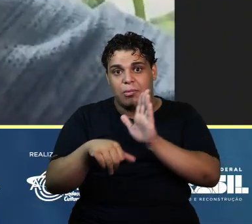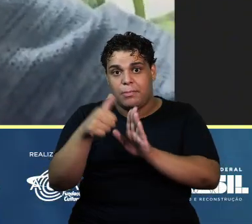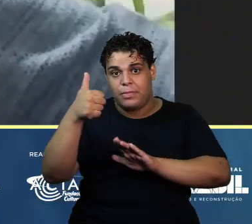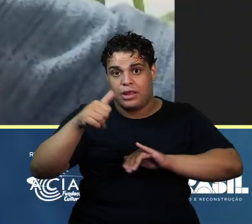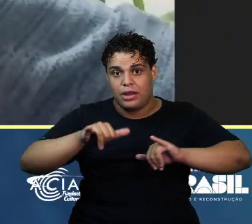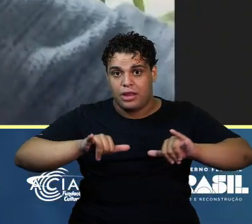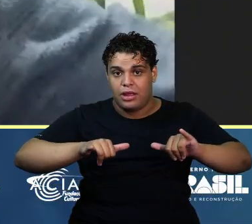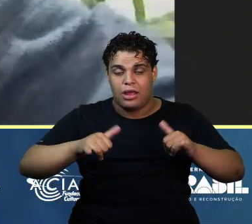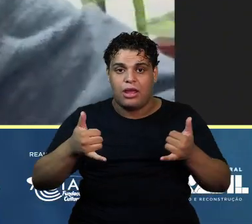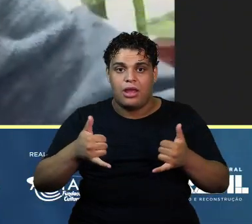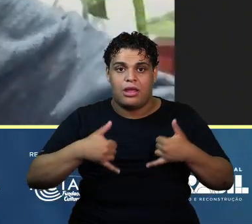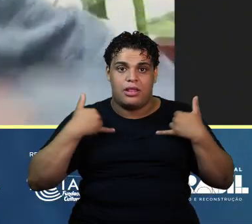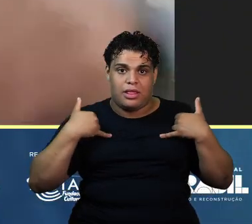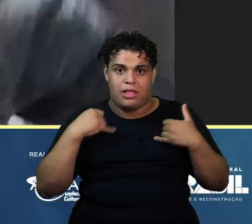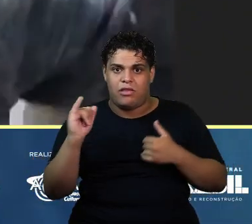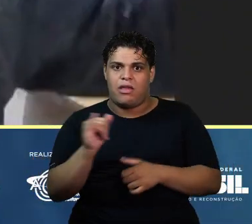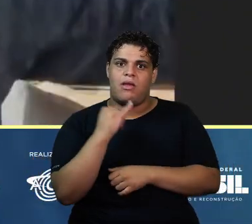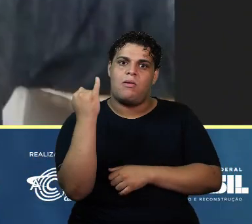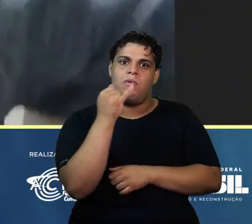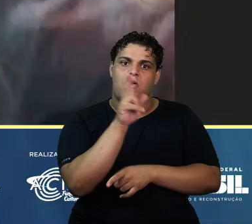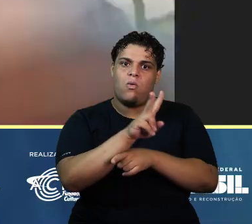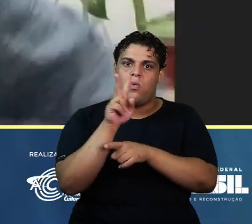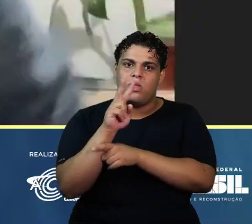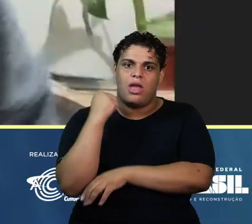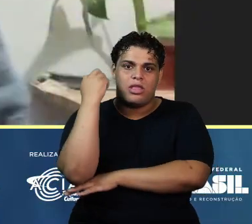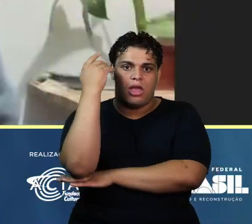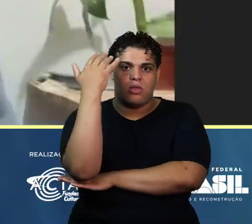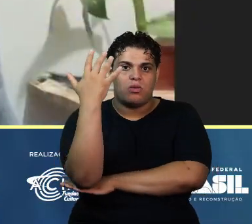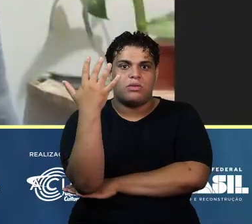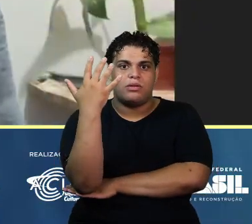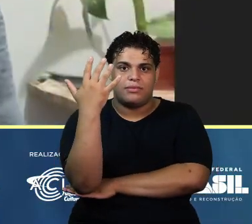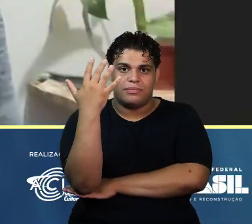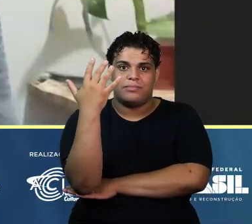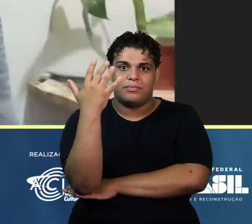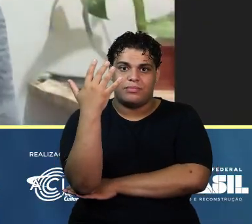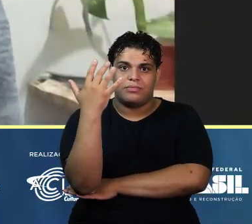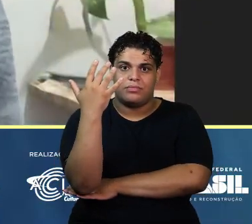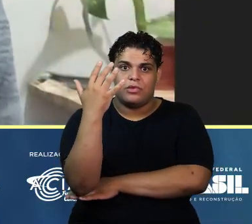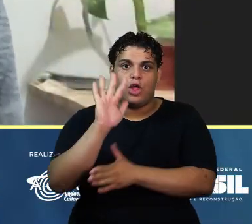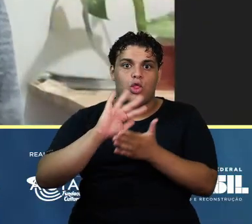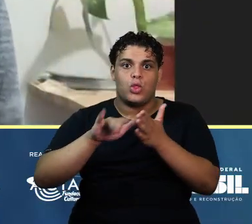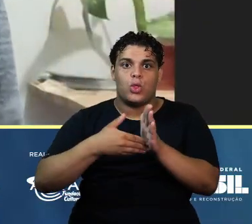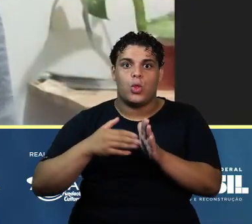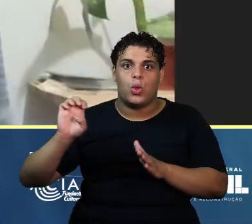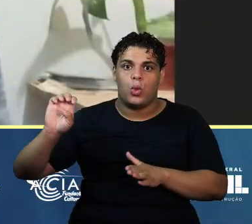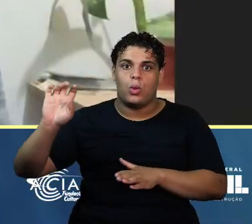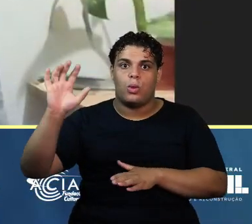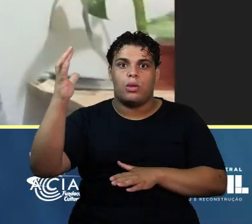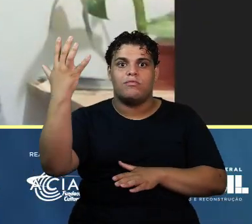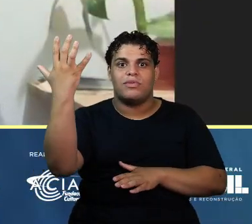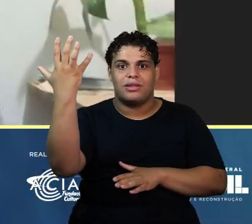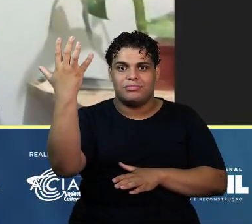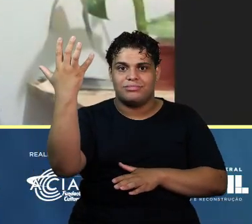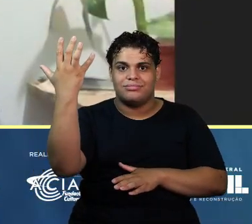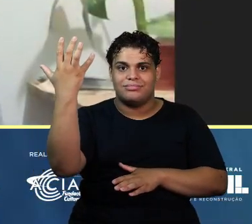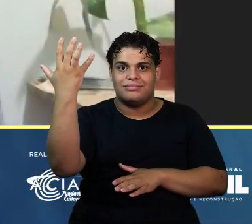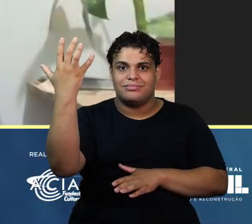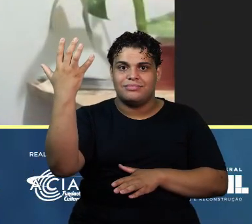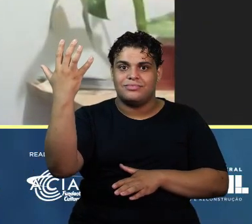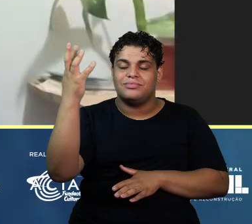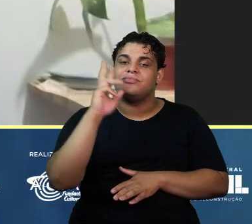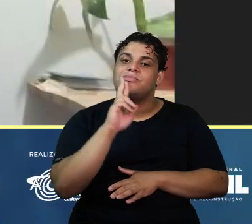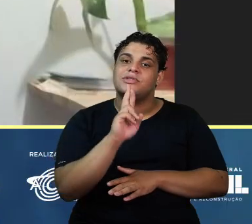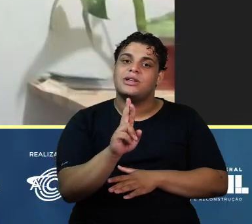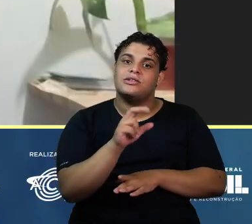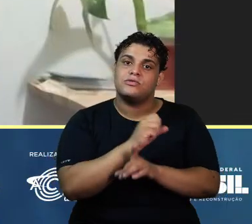que é importante a gente cuidar da natureza, que todos esses eventos extremos climáticos que estão acontecendo são resultados